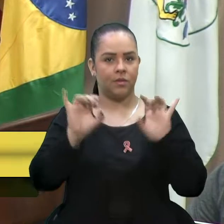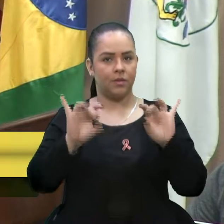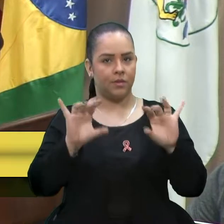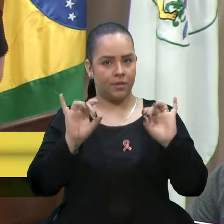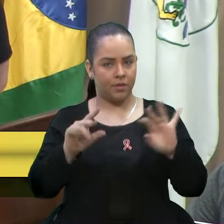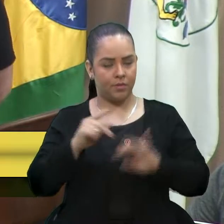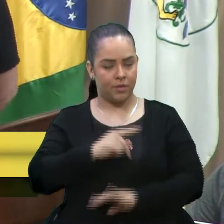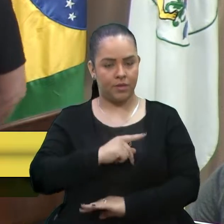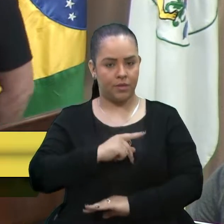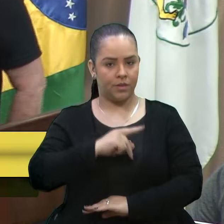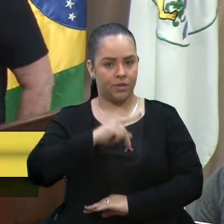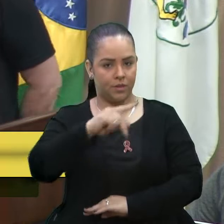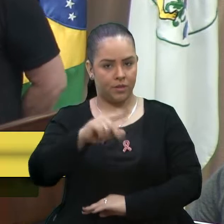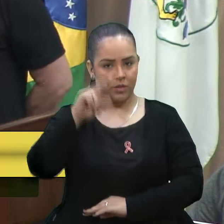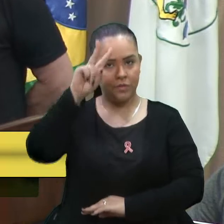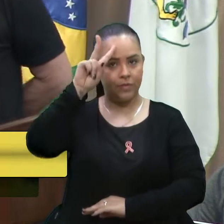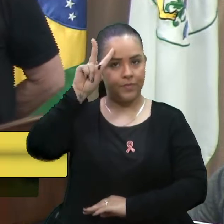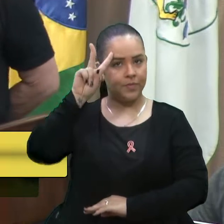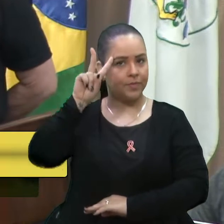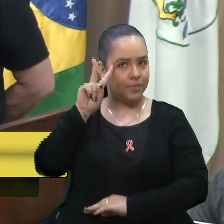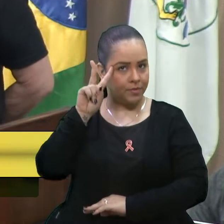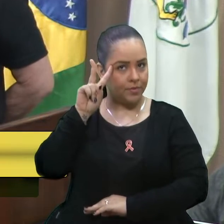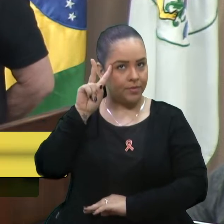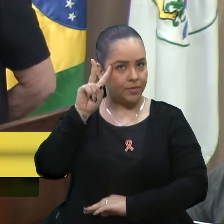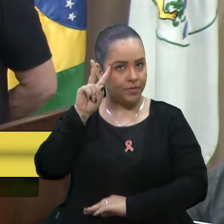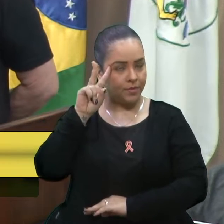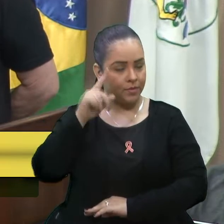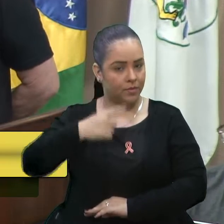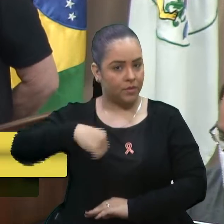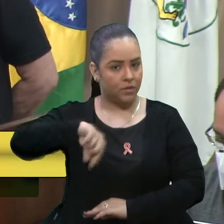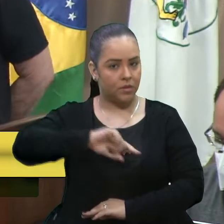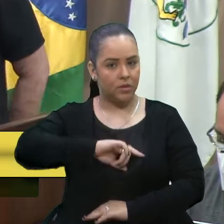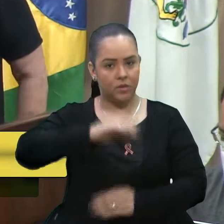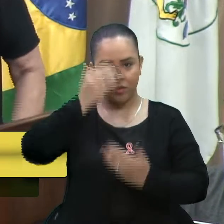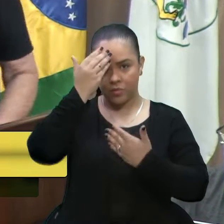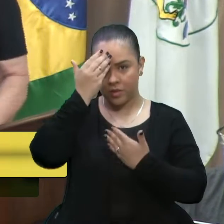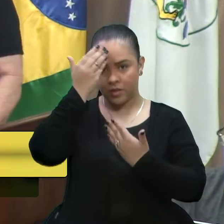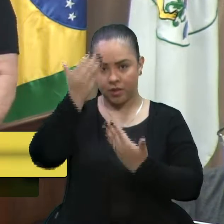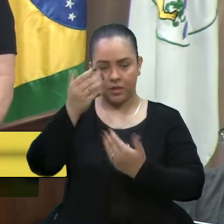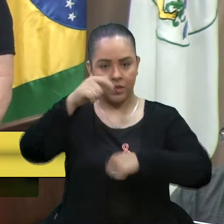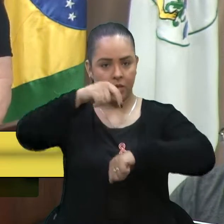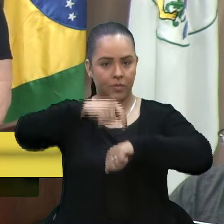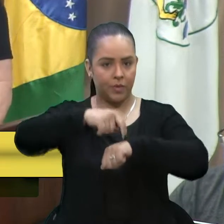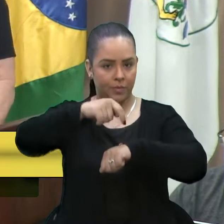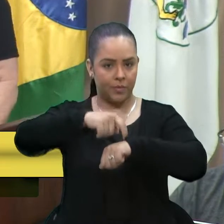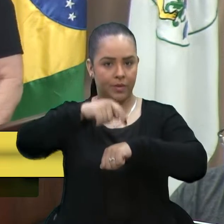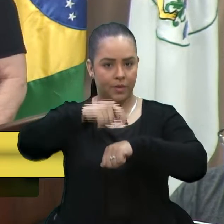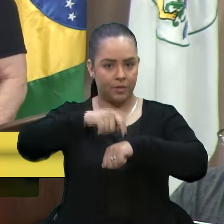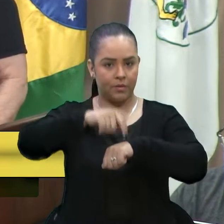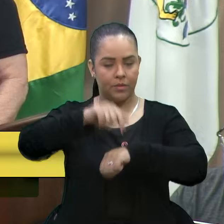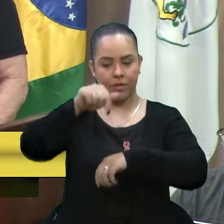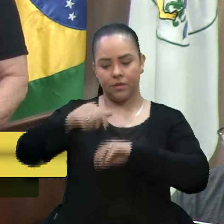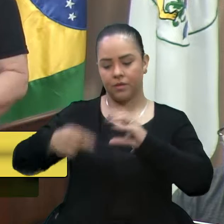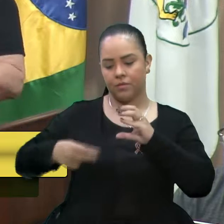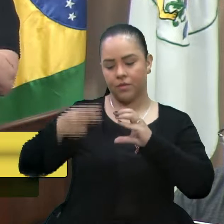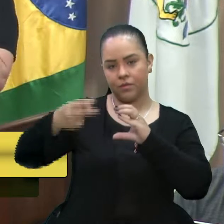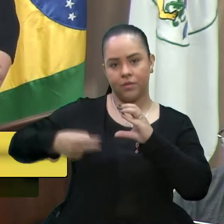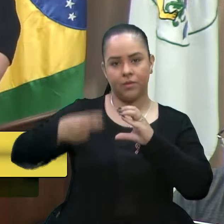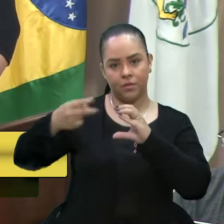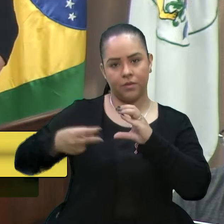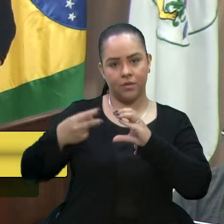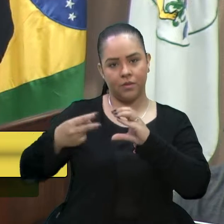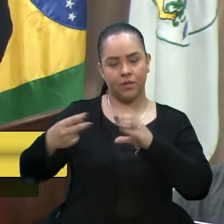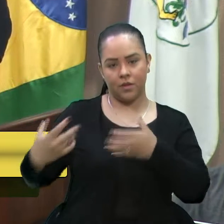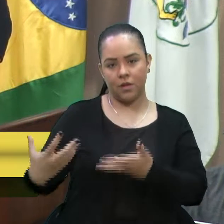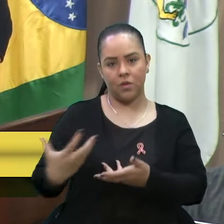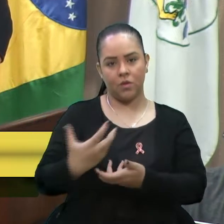da casa, Velocino Ex. Agradecer esse espaço, né, desta casa, que acolhe a